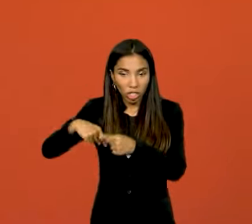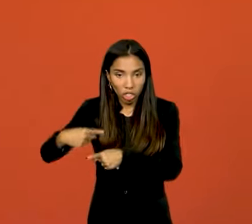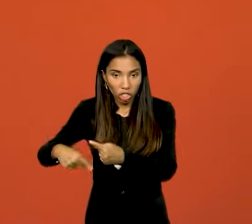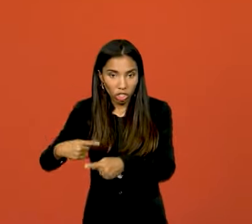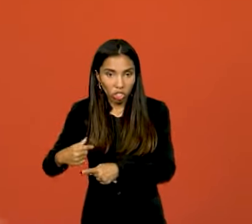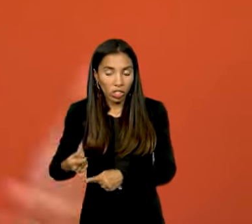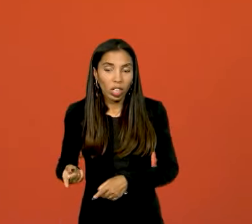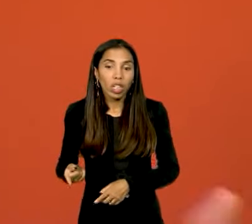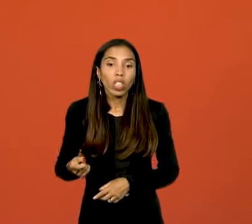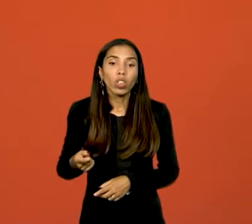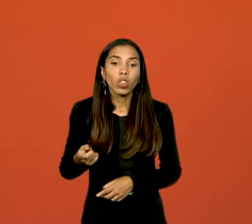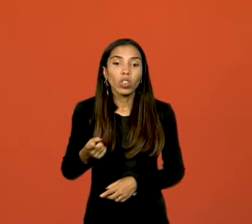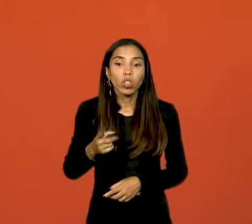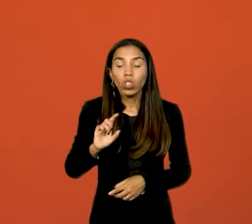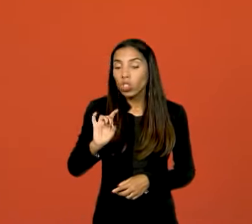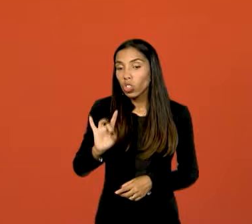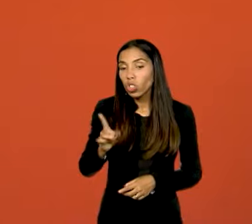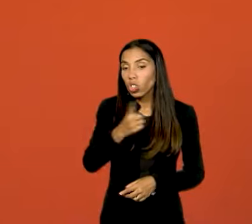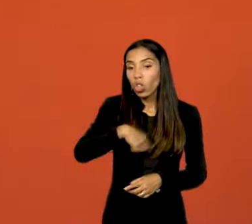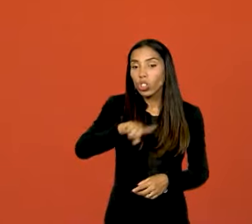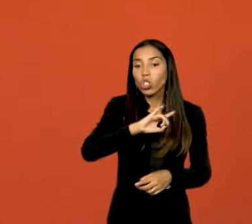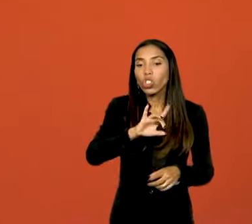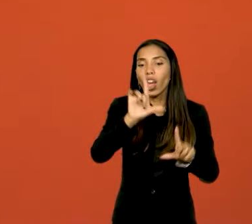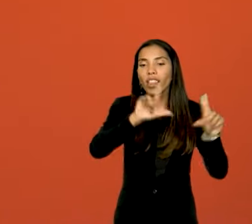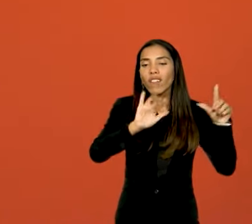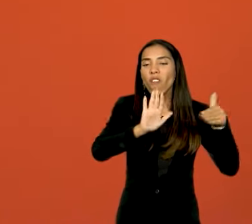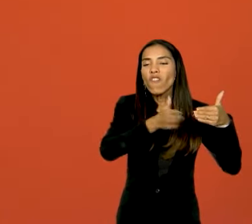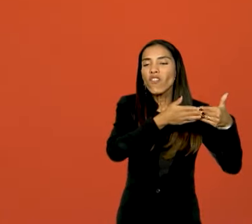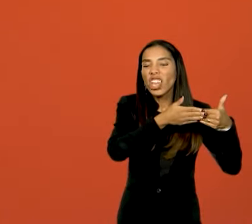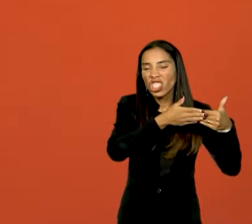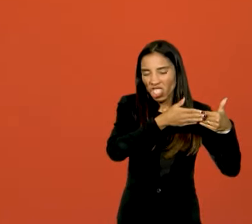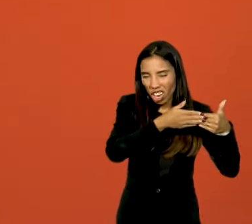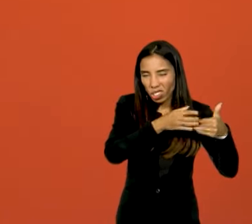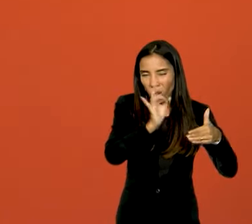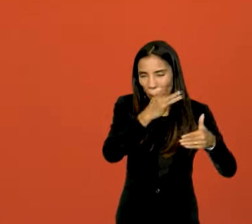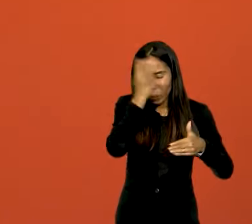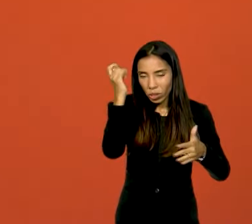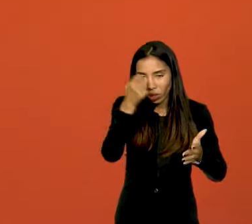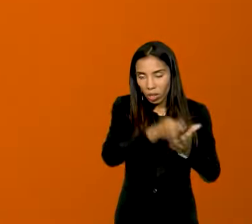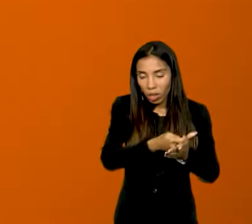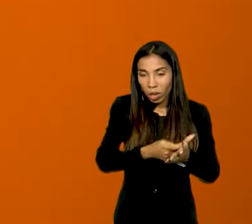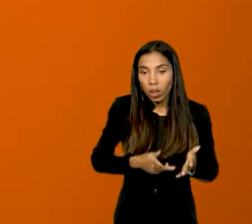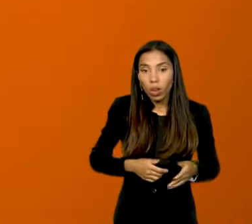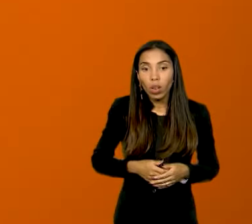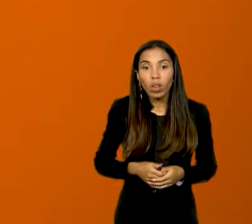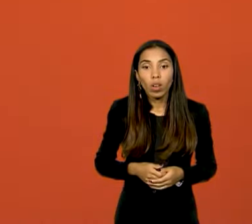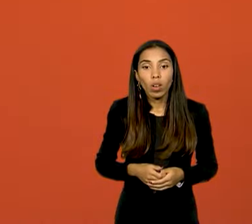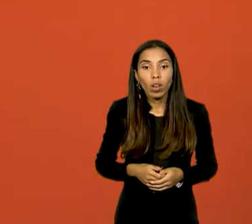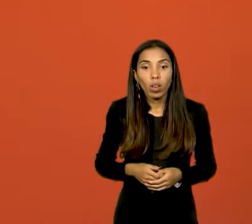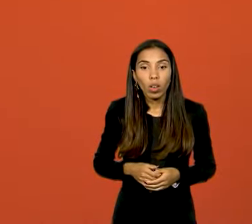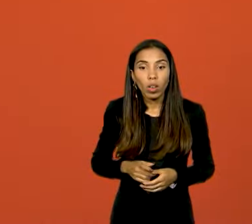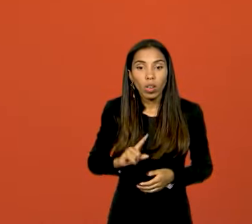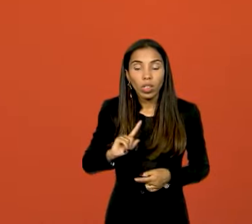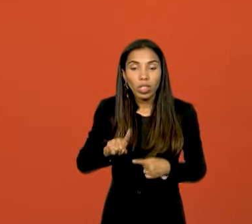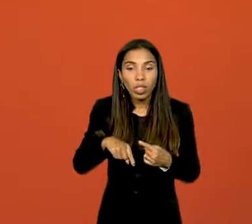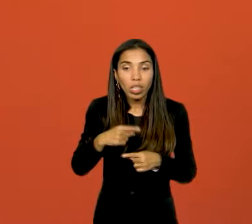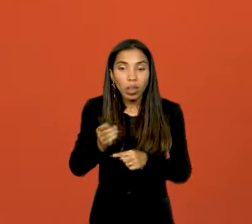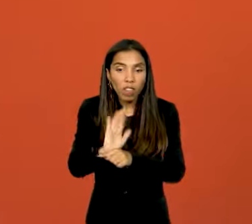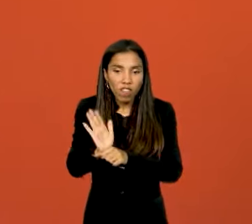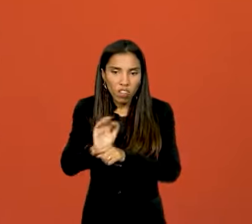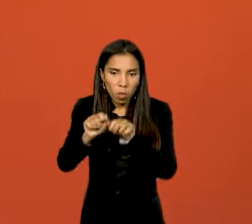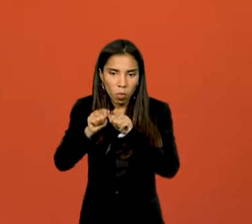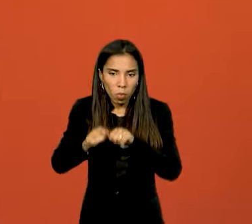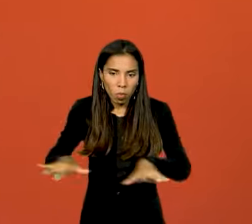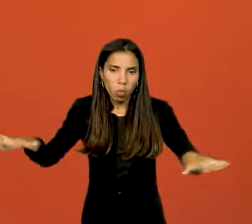estreado, a gente ainda estava passando só na TV fechada, então era uma coisa muito nichada. Uhum. E aí, depois do filme que se